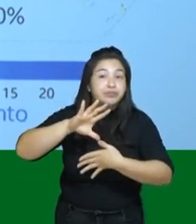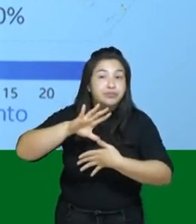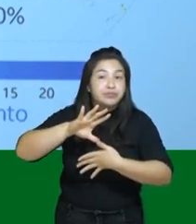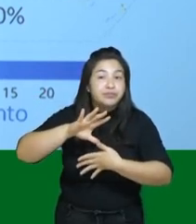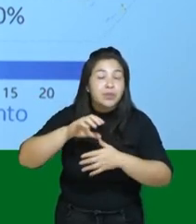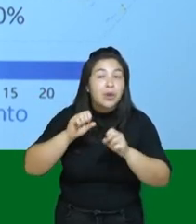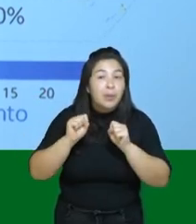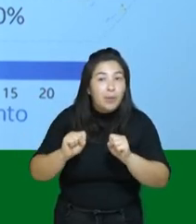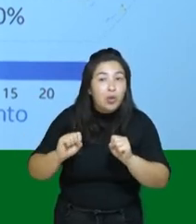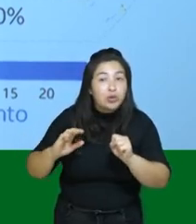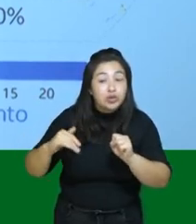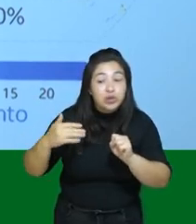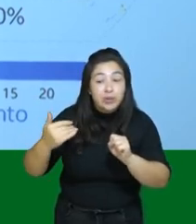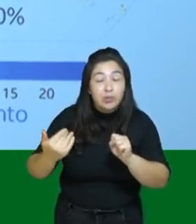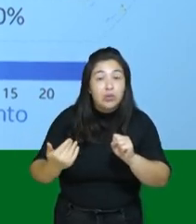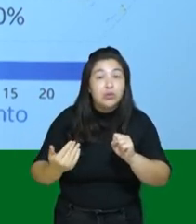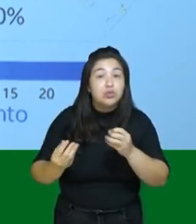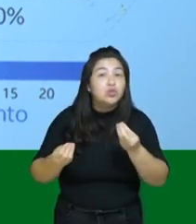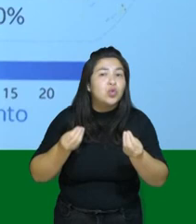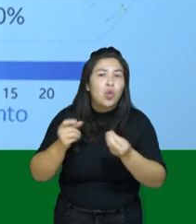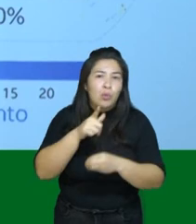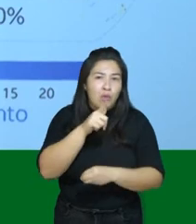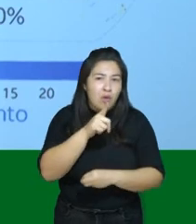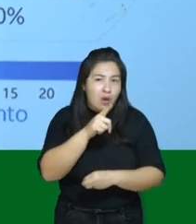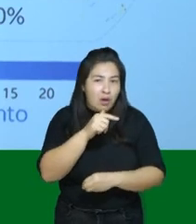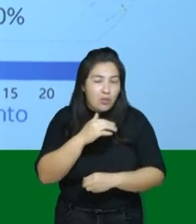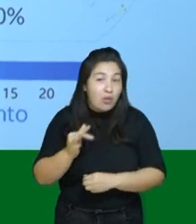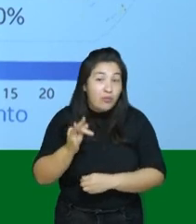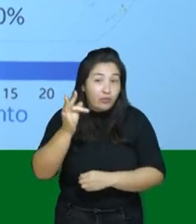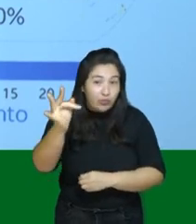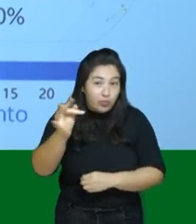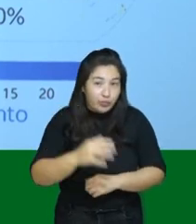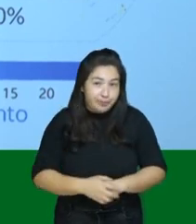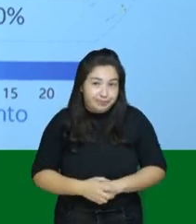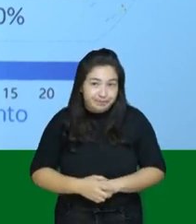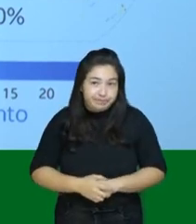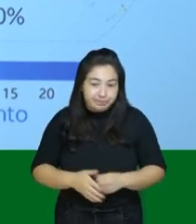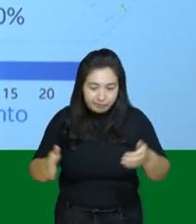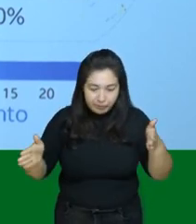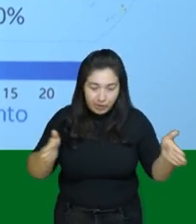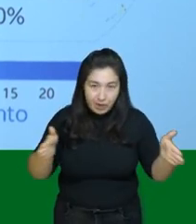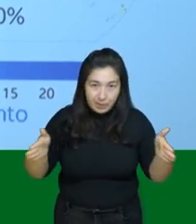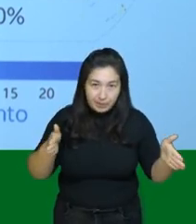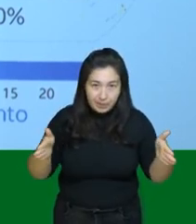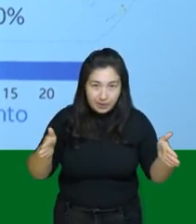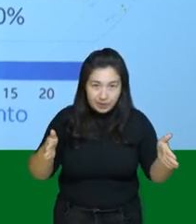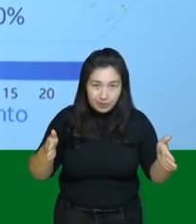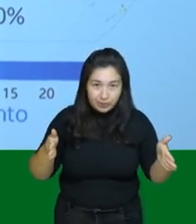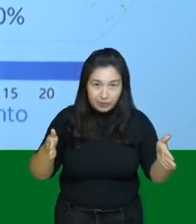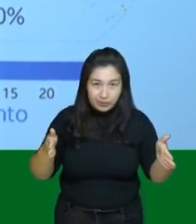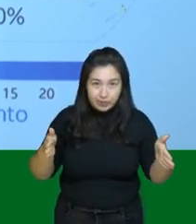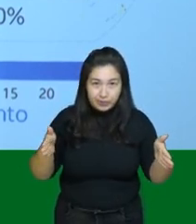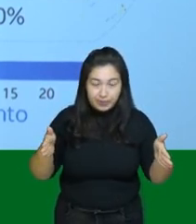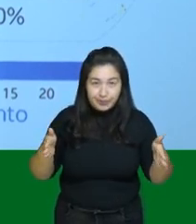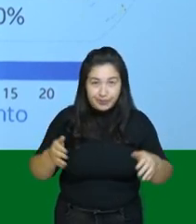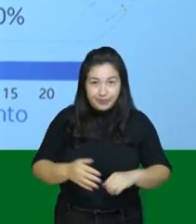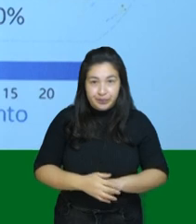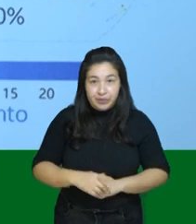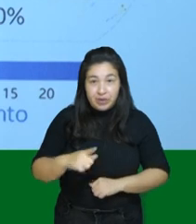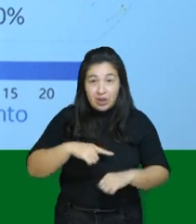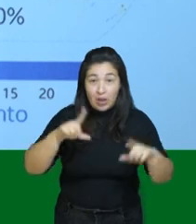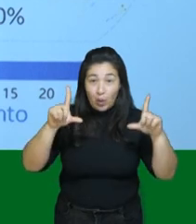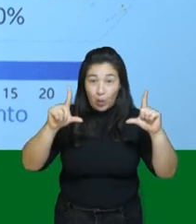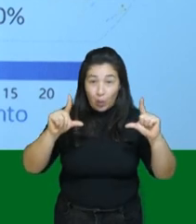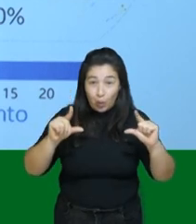de disponibilidade de água. Tá? De 2001 a 2020. Nas duas últimas décadas, teve a maior redução